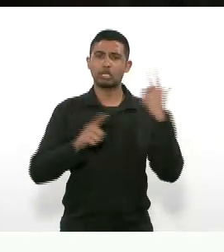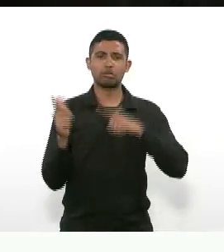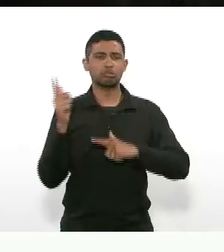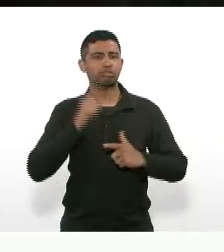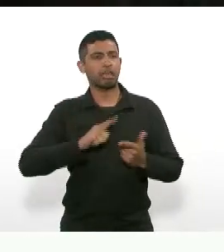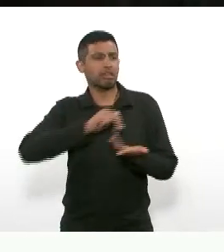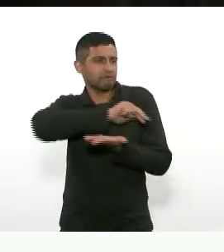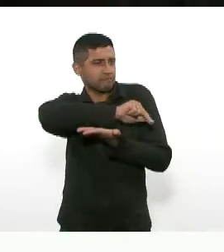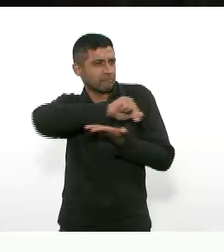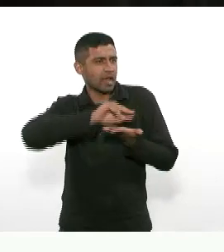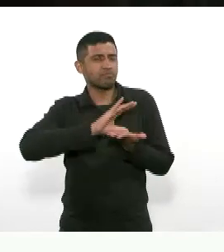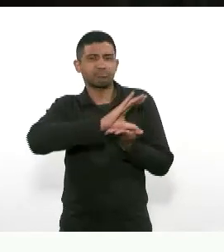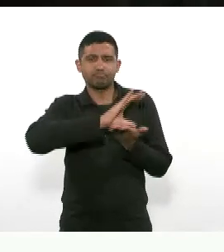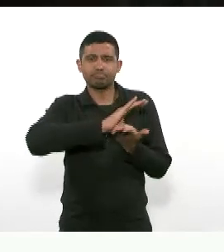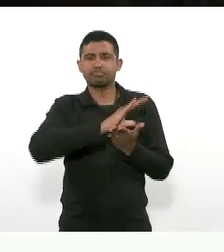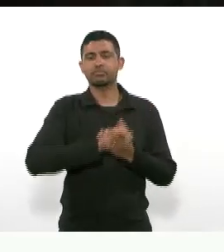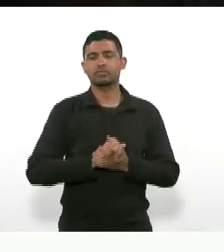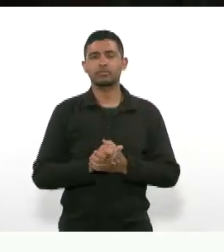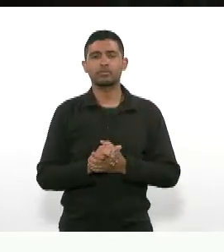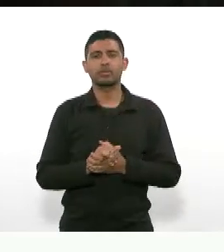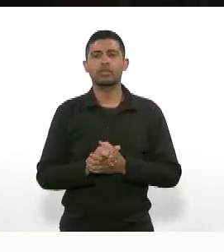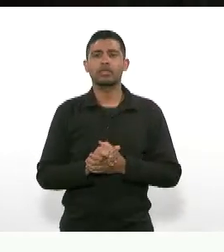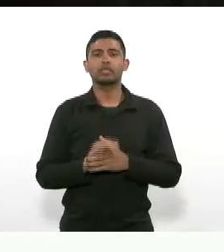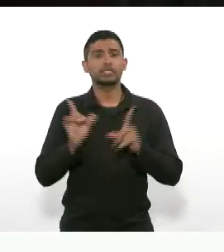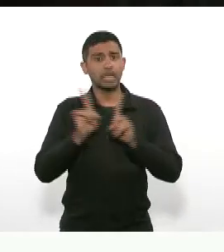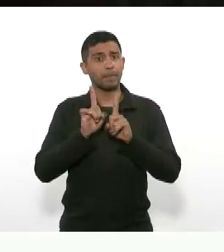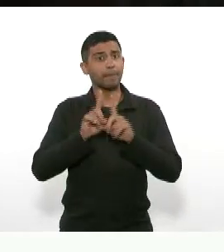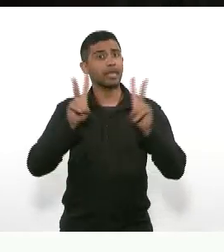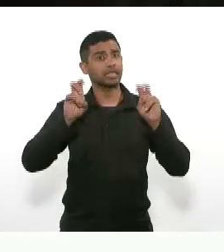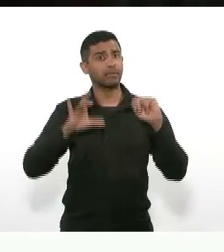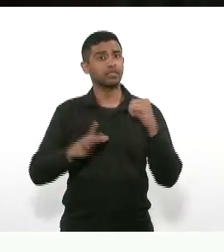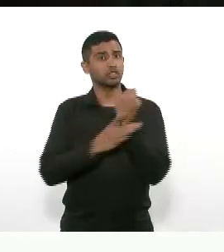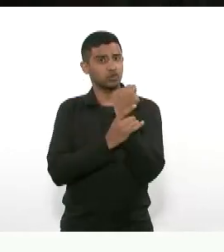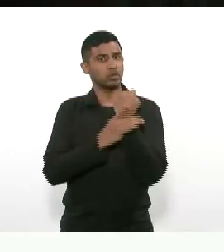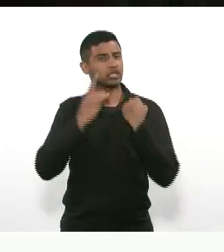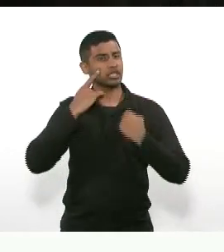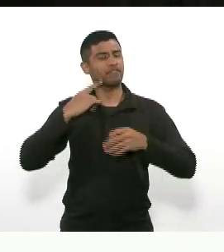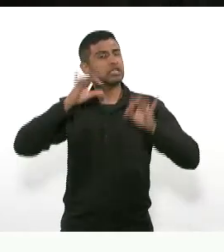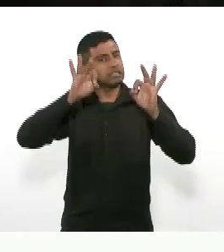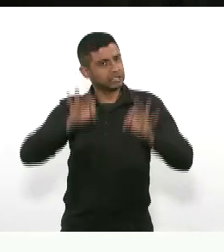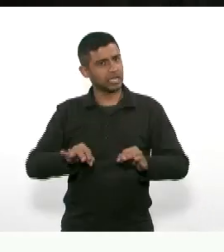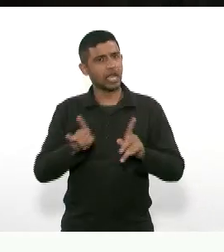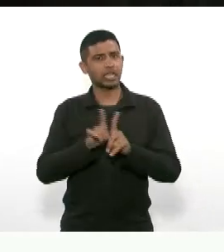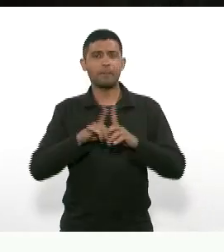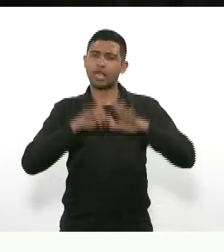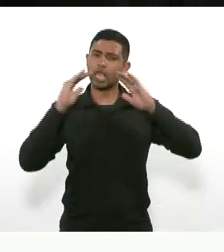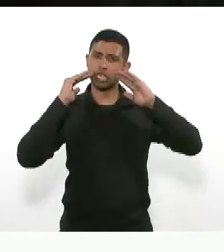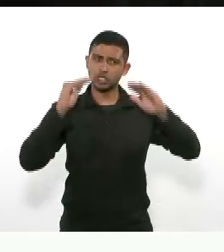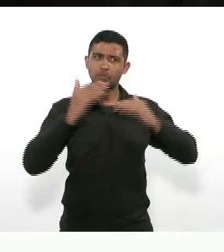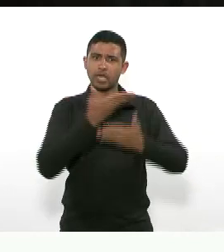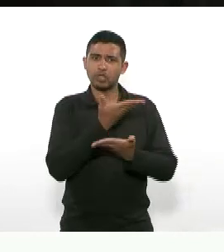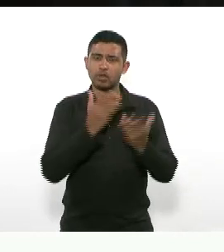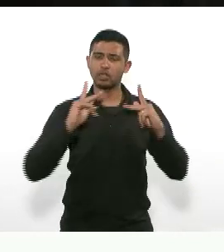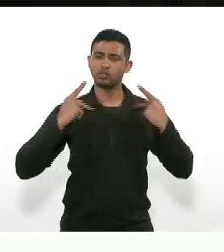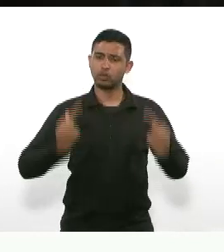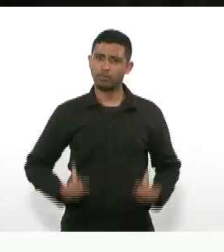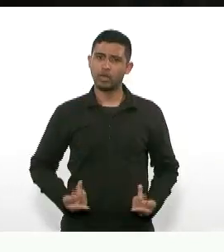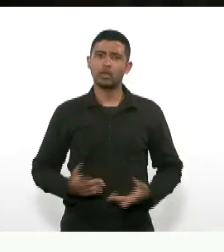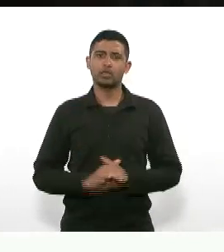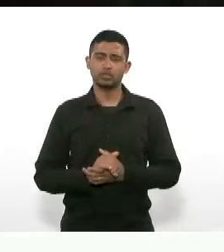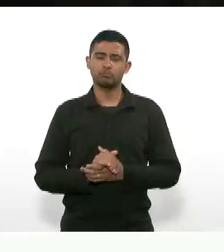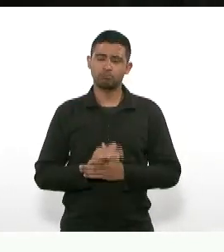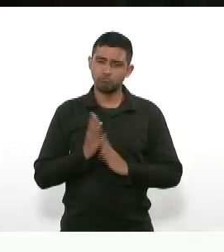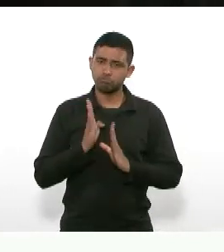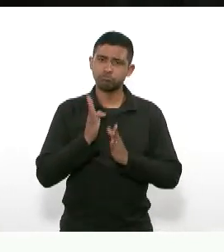né? E que a questão da segurança com eficiência e respeito à dignidade humana possa ser